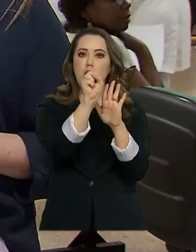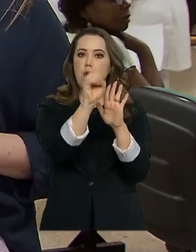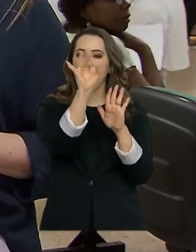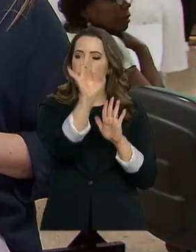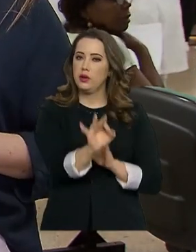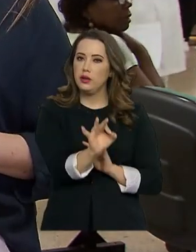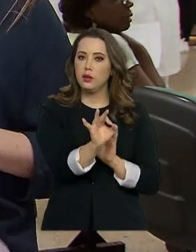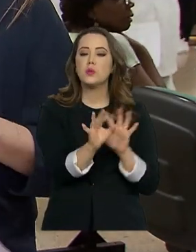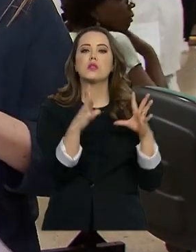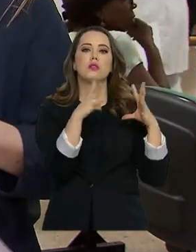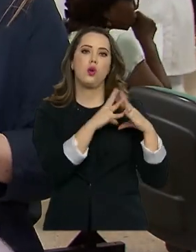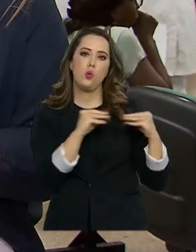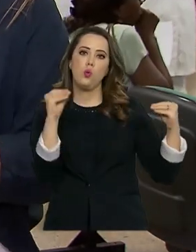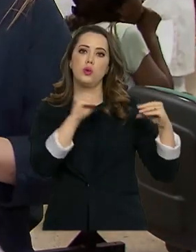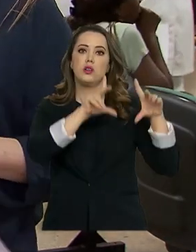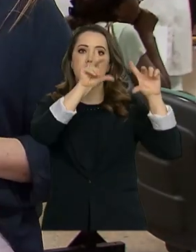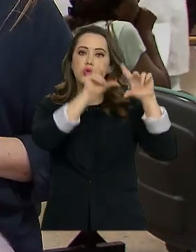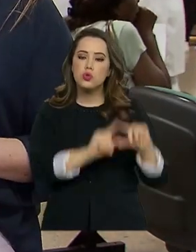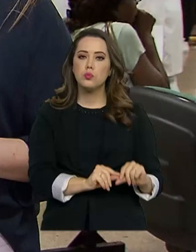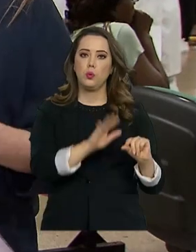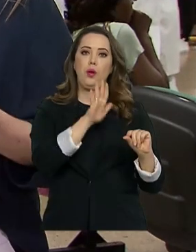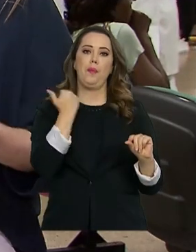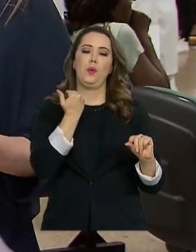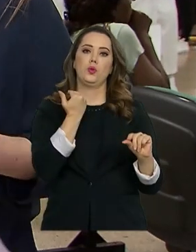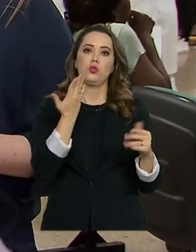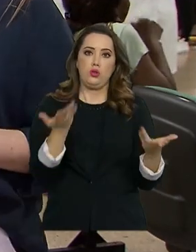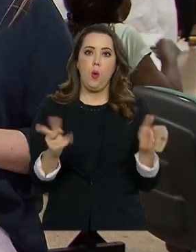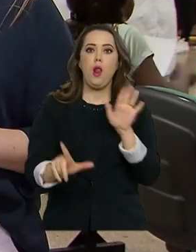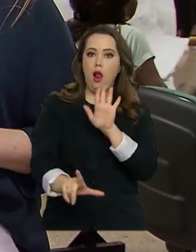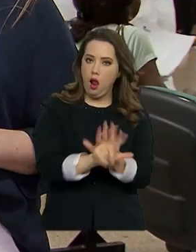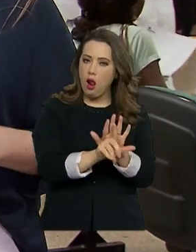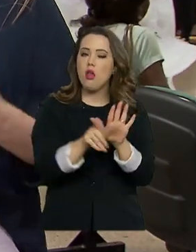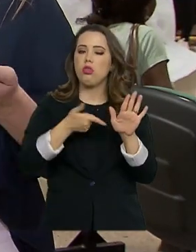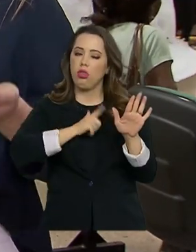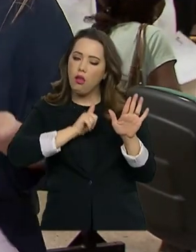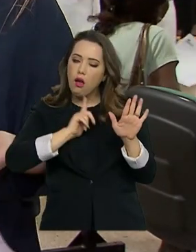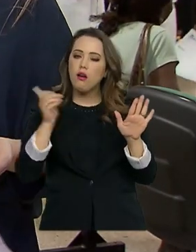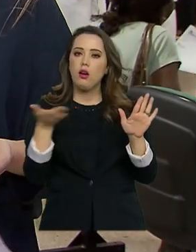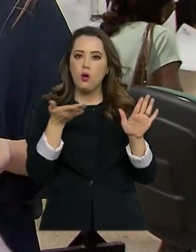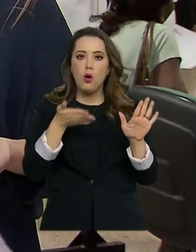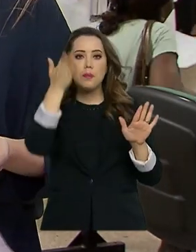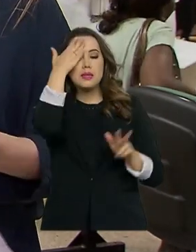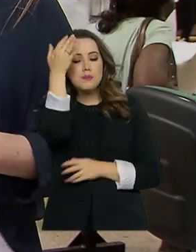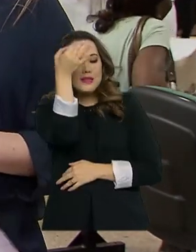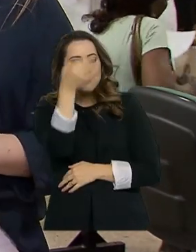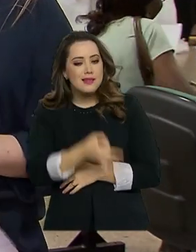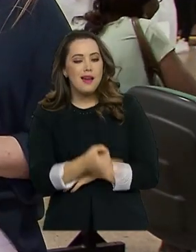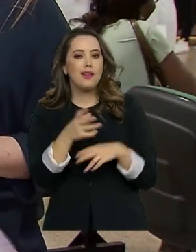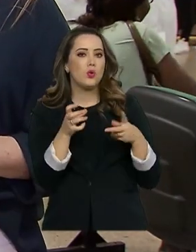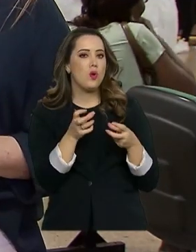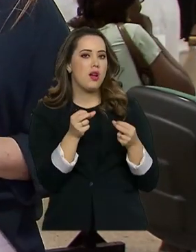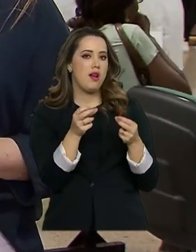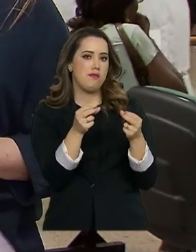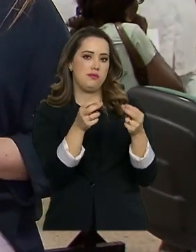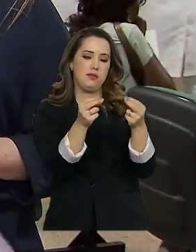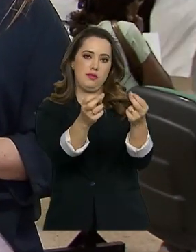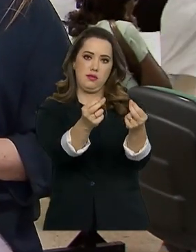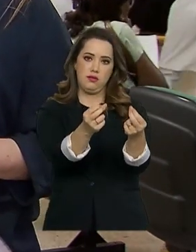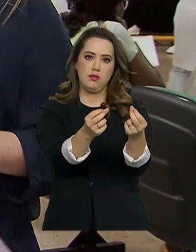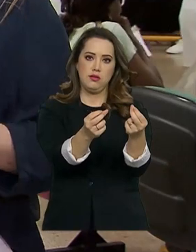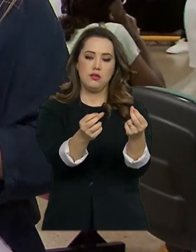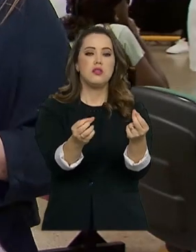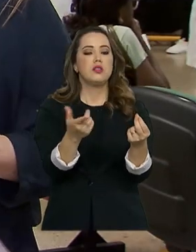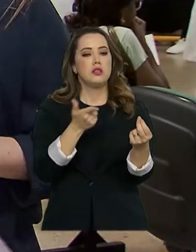reduzir a mortalidade por isso a partir de agora pulei os exames para confirmação da doença pelo sistema único de saúde